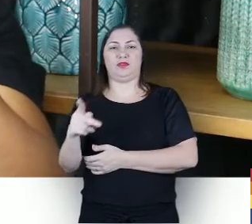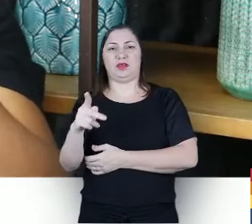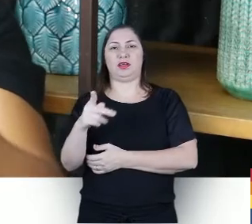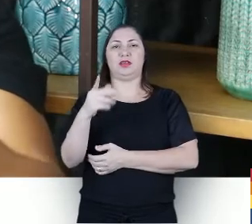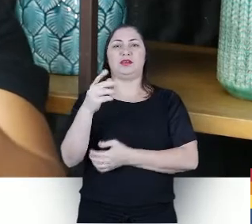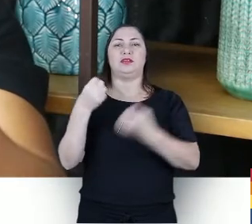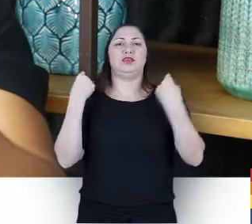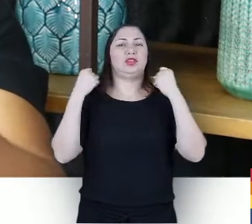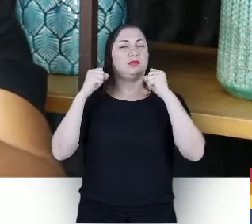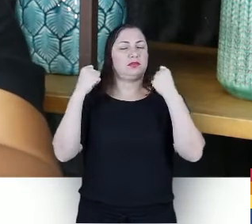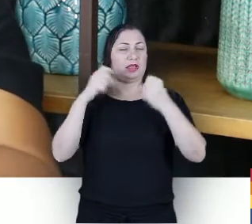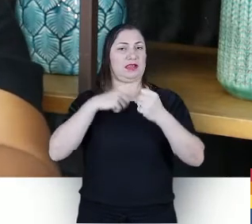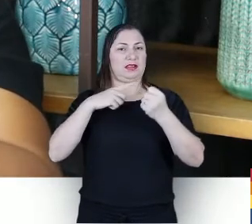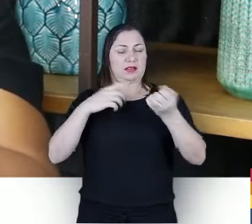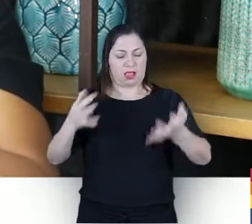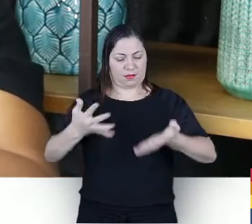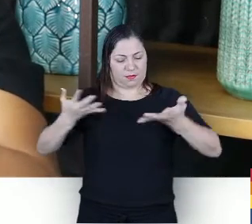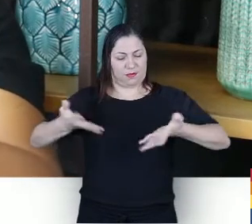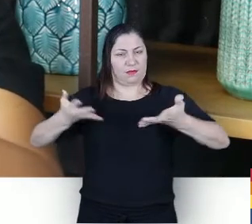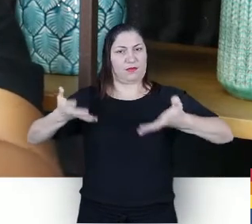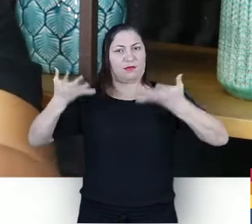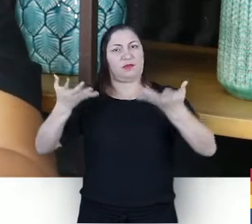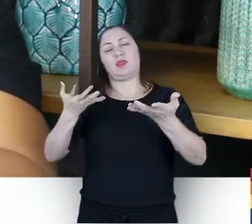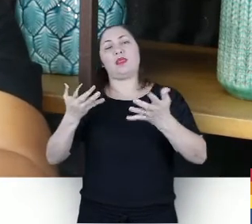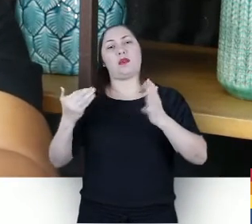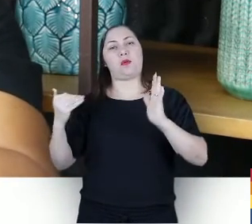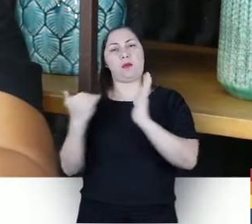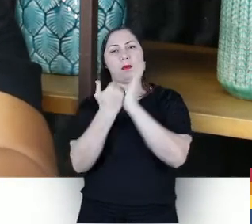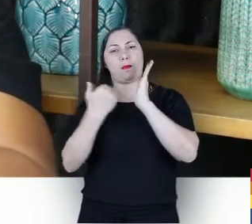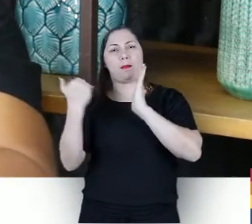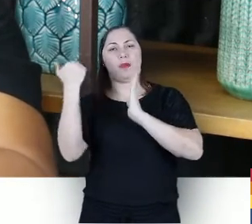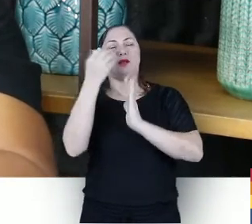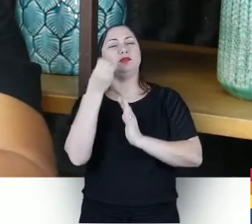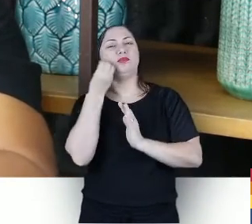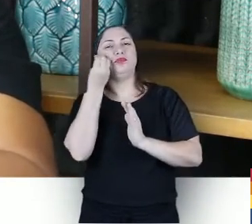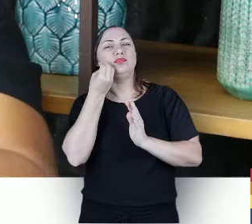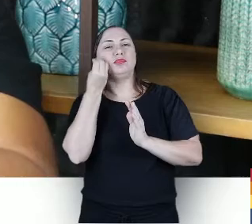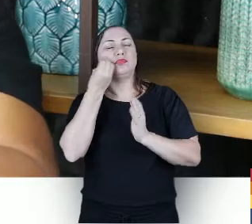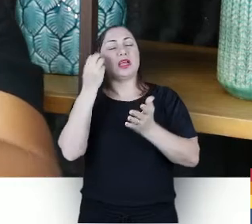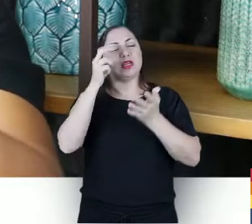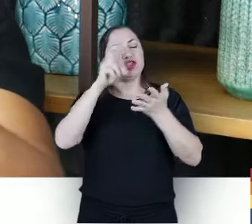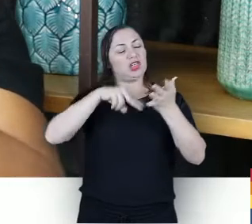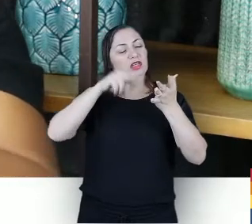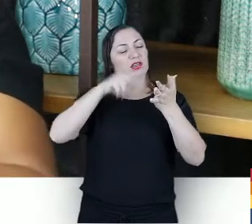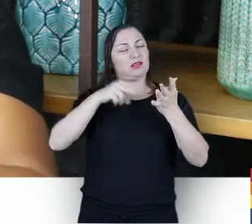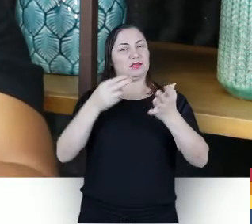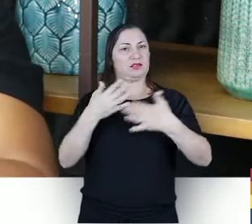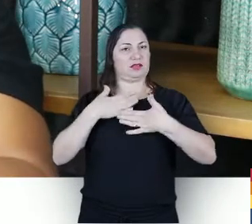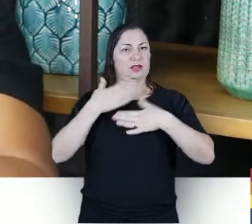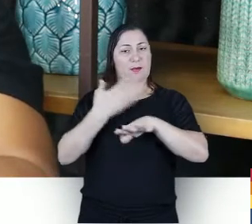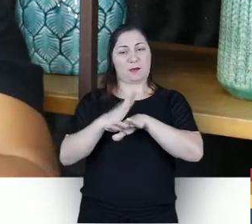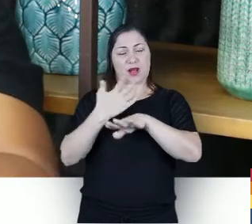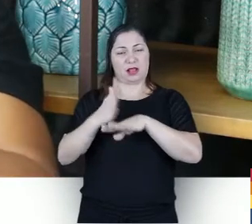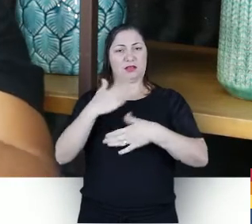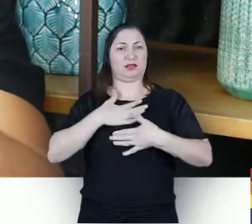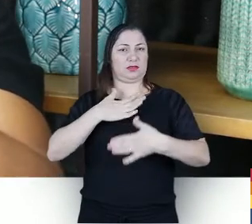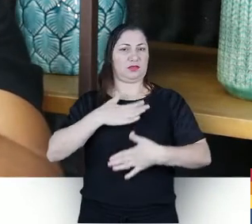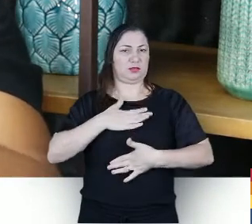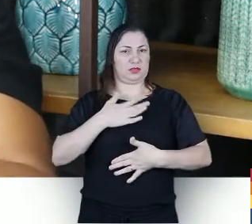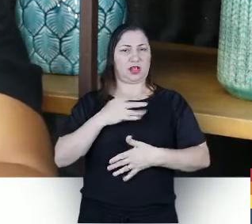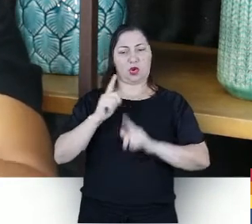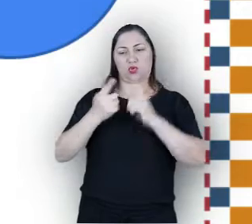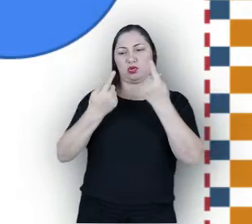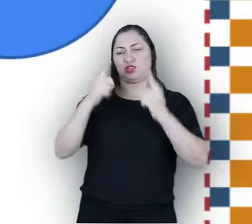gente pensa o quê? Que a escola, o professor de educação física, ele tem um papel aí de promover para esse estudante o máximo